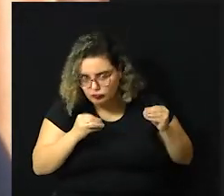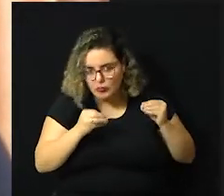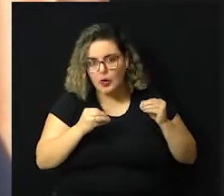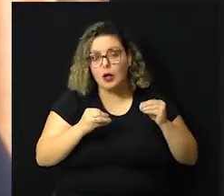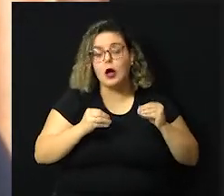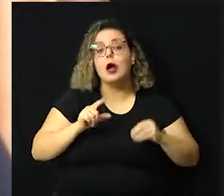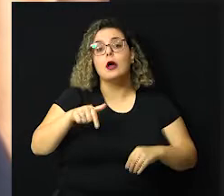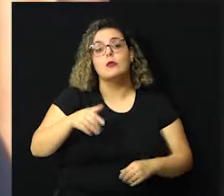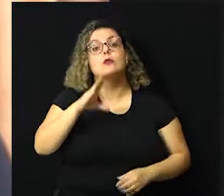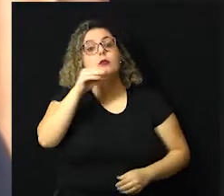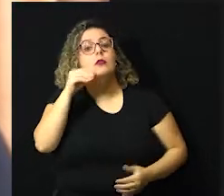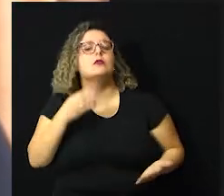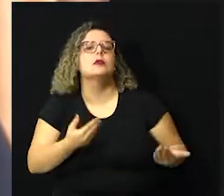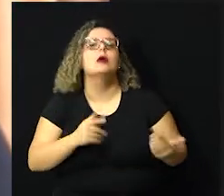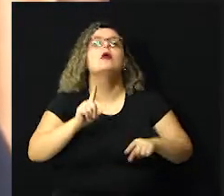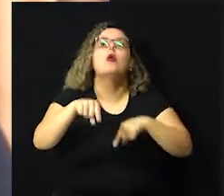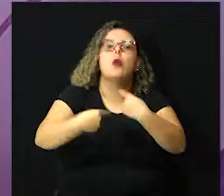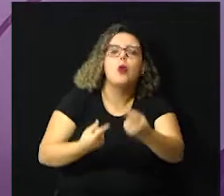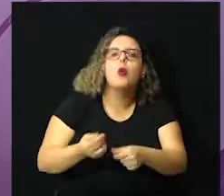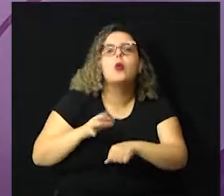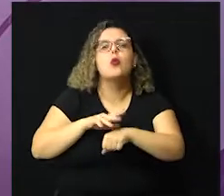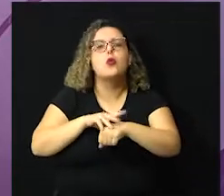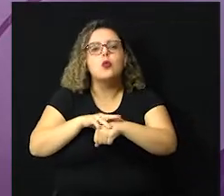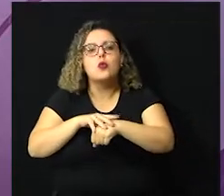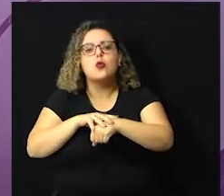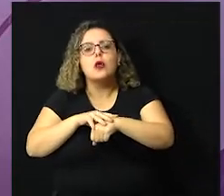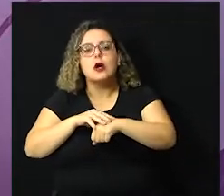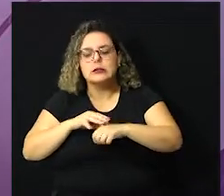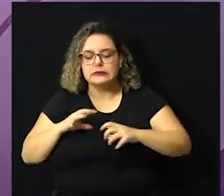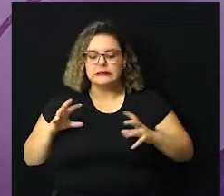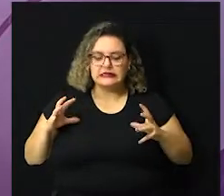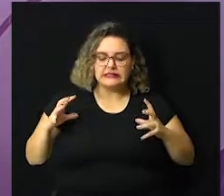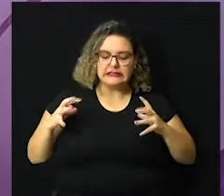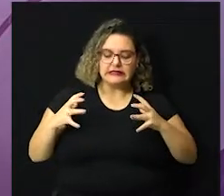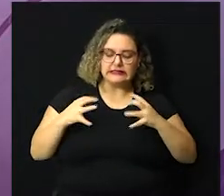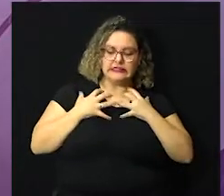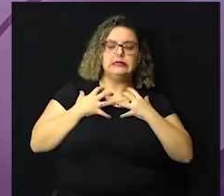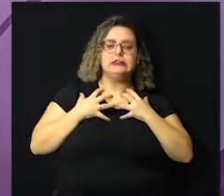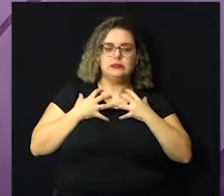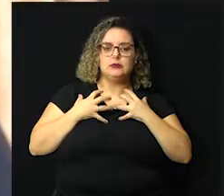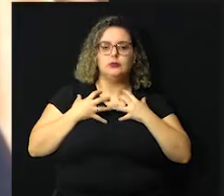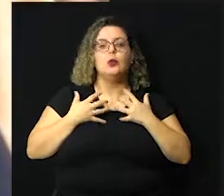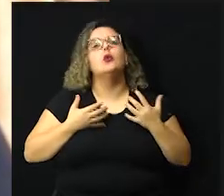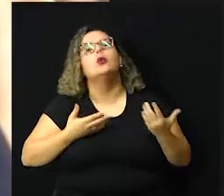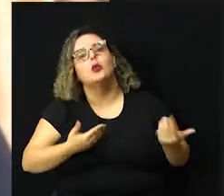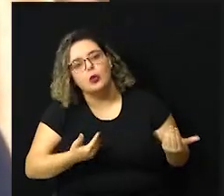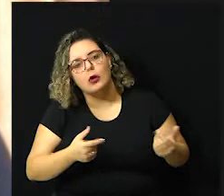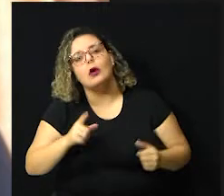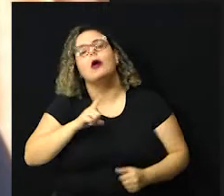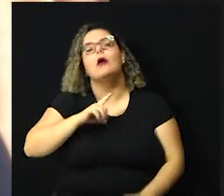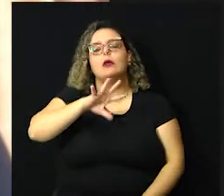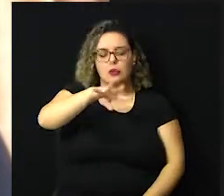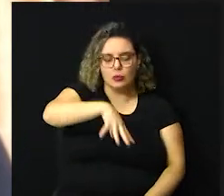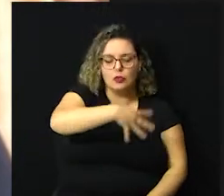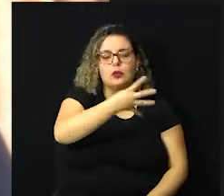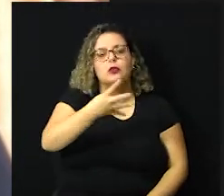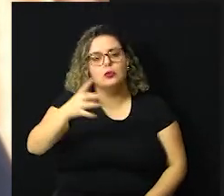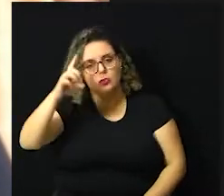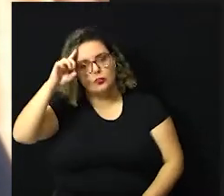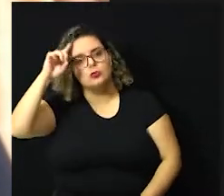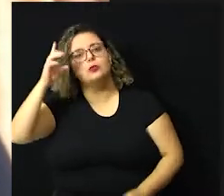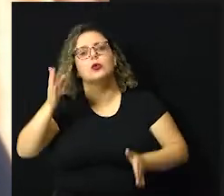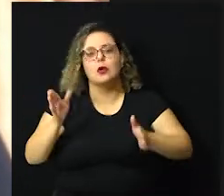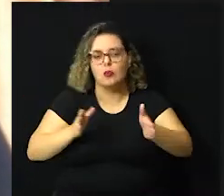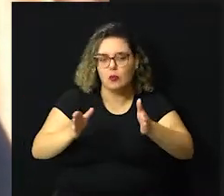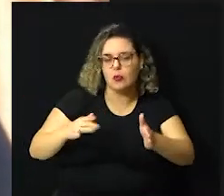que existem outras doenças que costumam atacar esse organismo ainda jovem. E aí nós temos um cronograma de vacinas para aquela